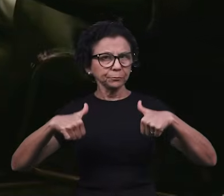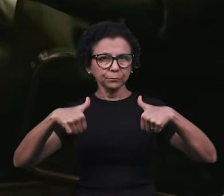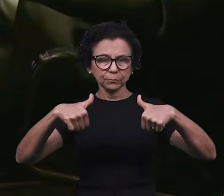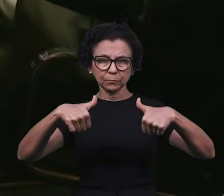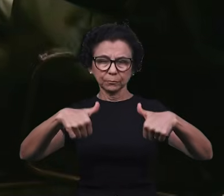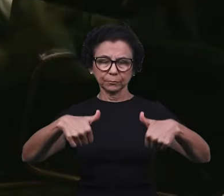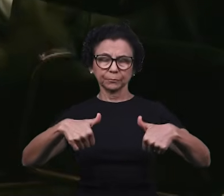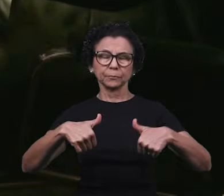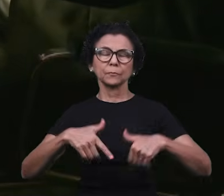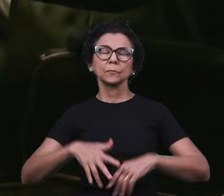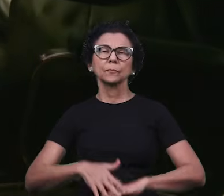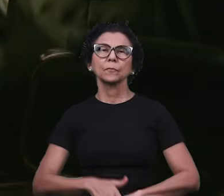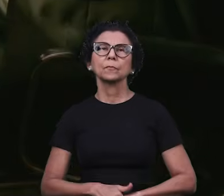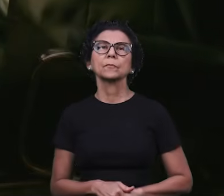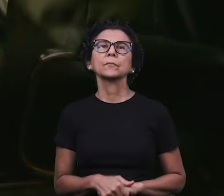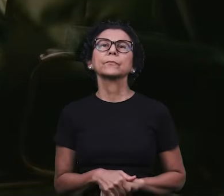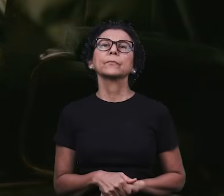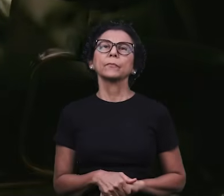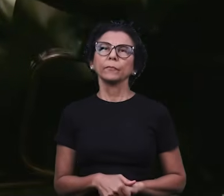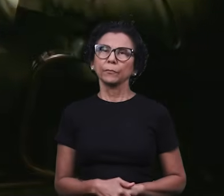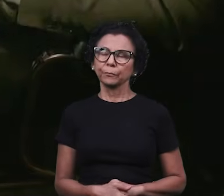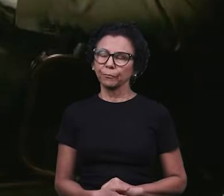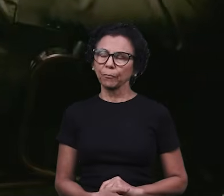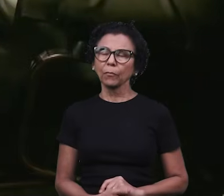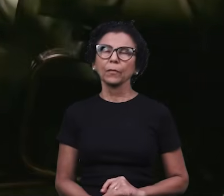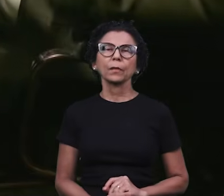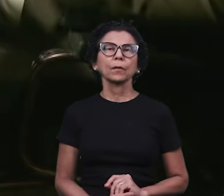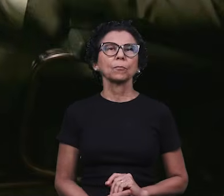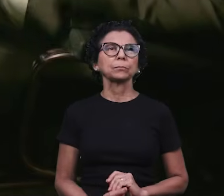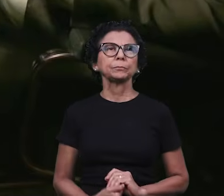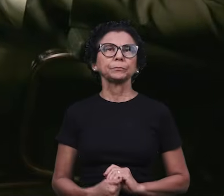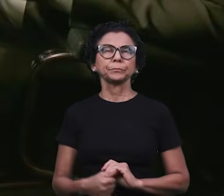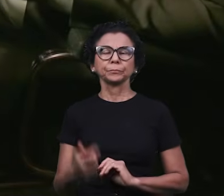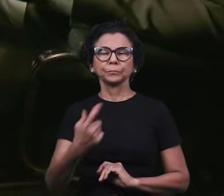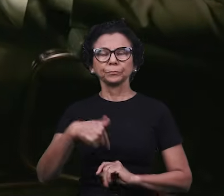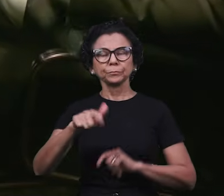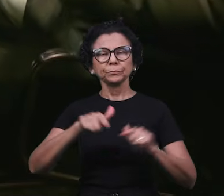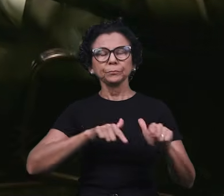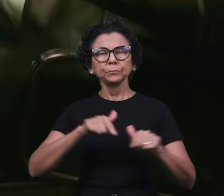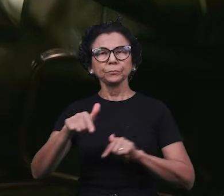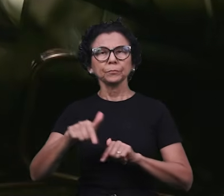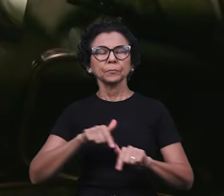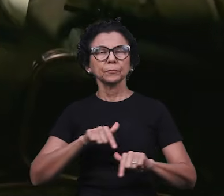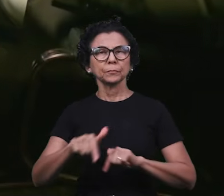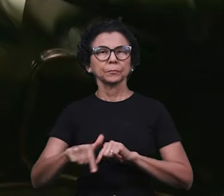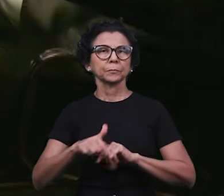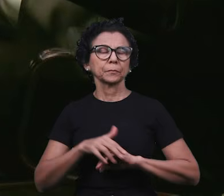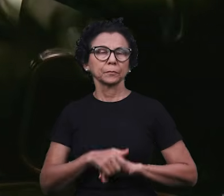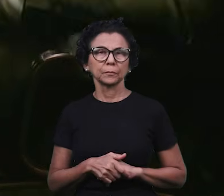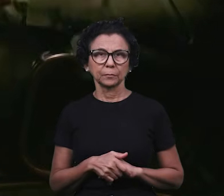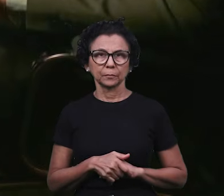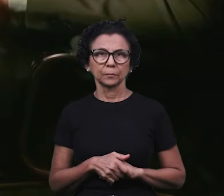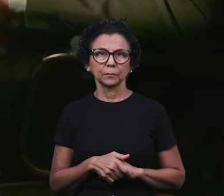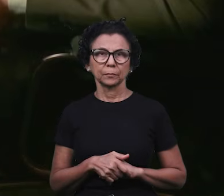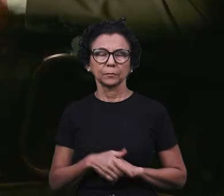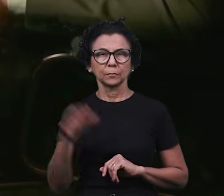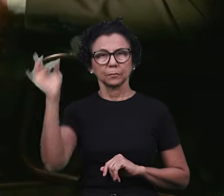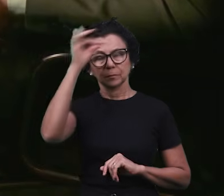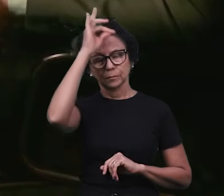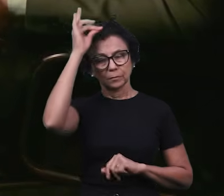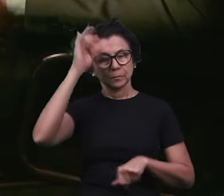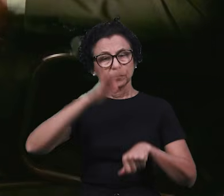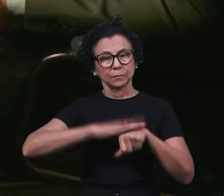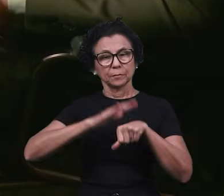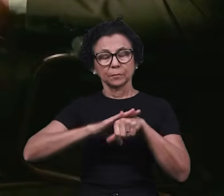os trabalhos, né, que o Senhor confiou, realizar a né? obra pelo Espírito Santo, não é pela nossa vontade, não é por aquilo que eu acho,